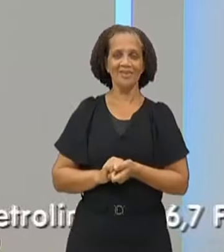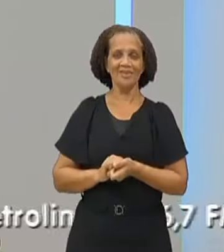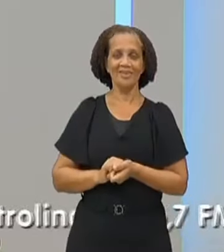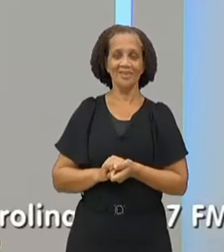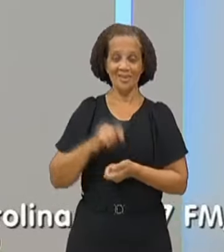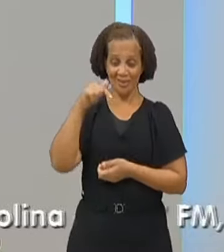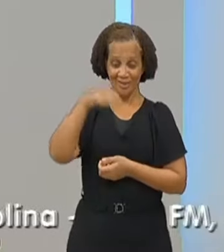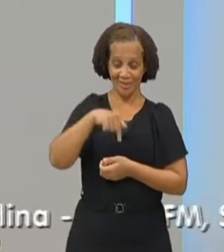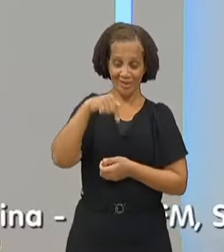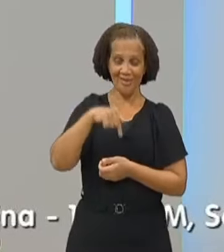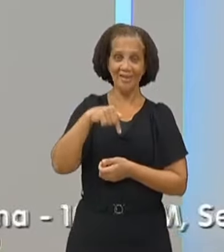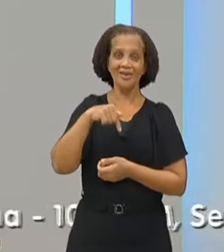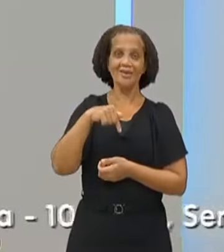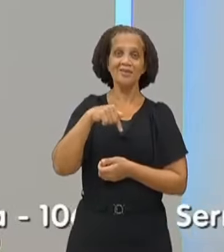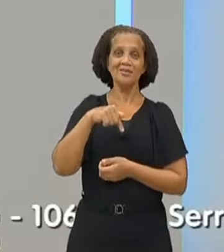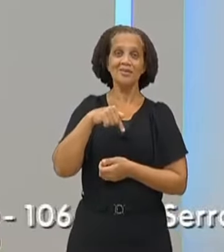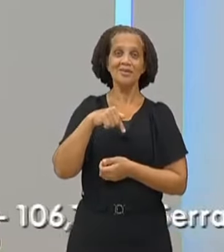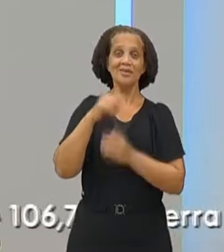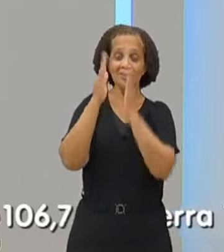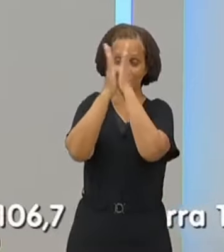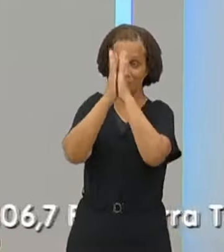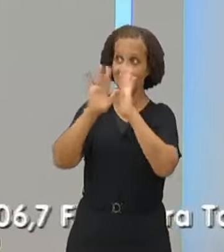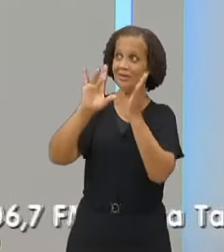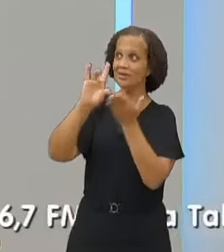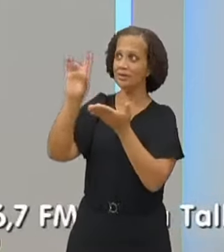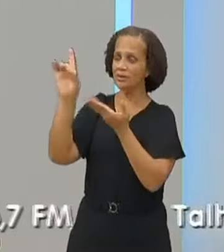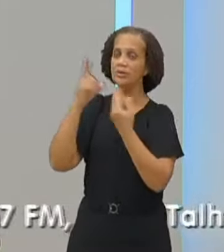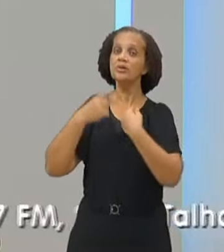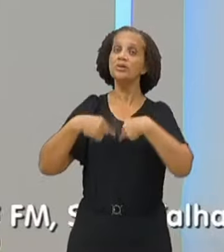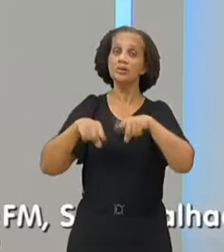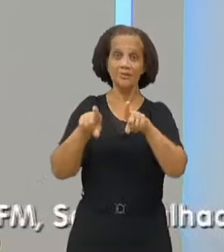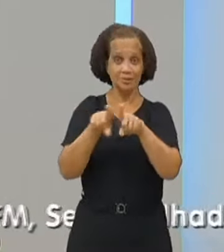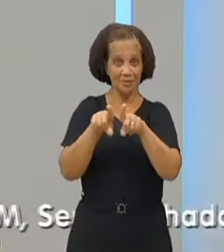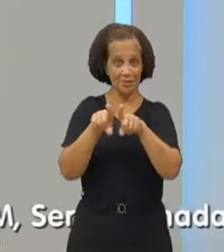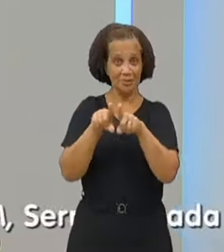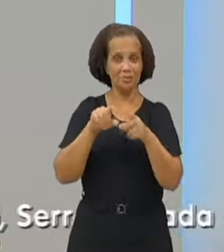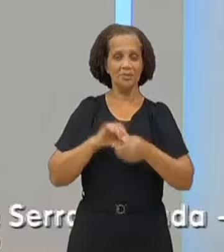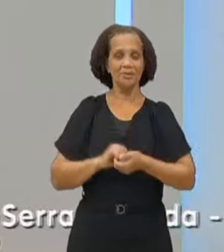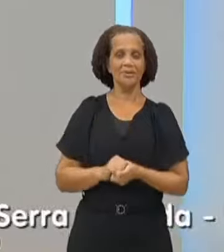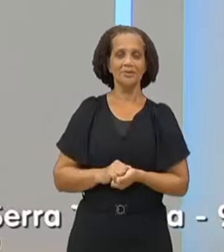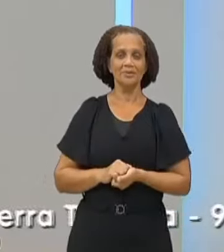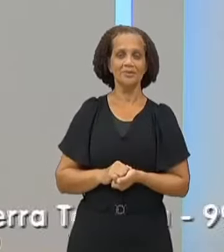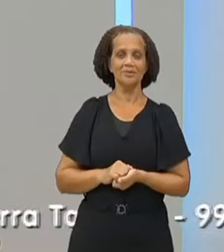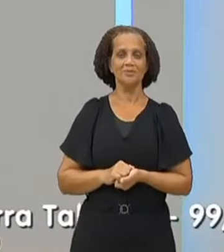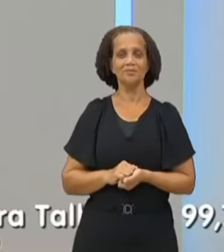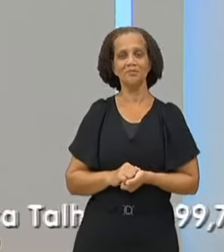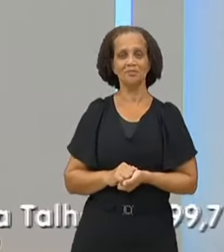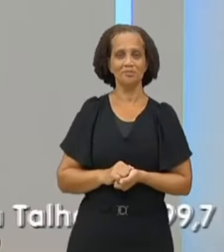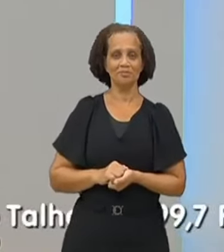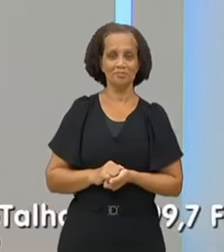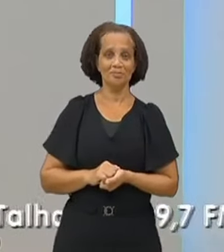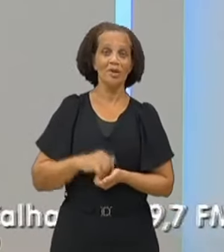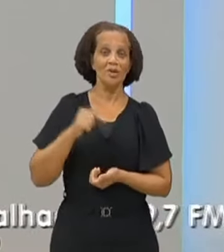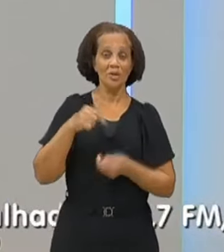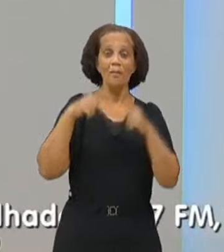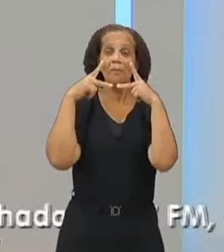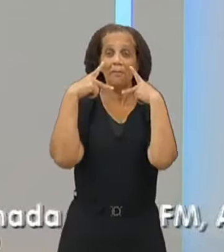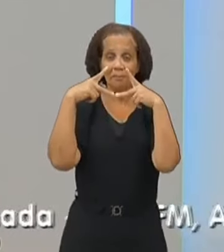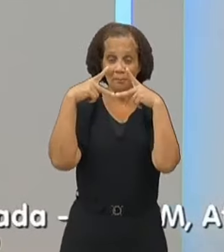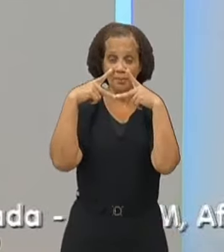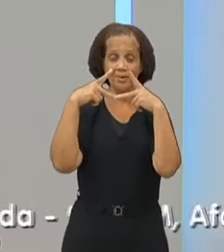aqui para adorar a Deus, mas também atendendo a convocação do nosso pastor presidente, aqui estamos